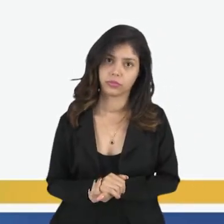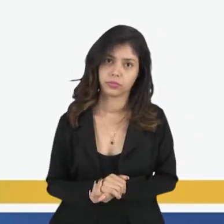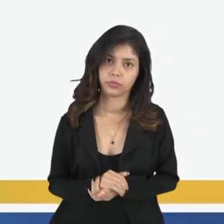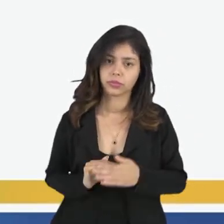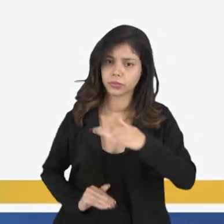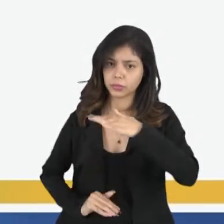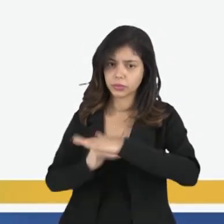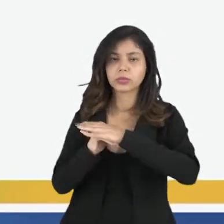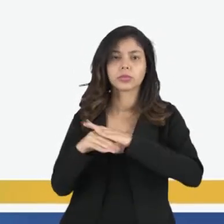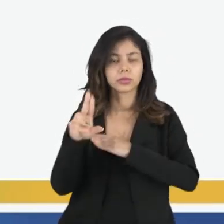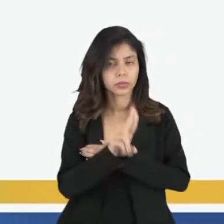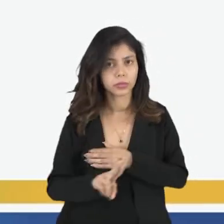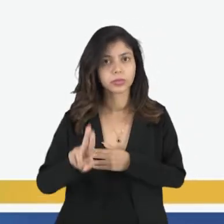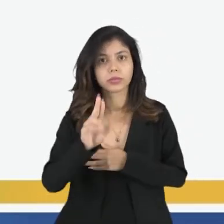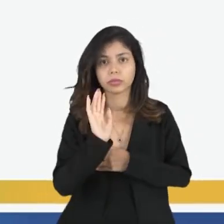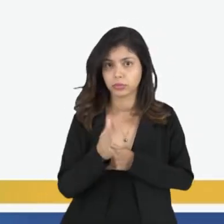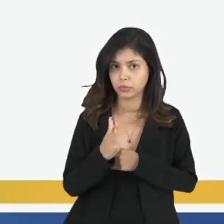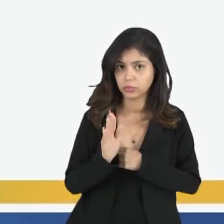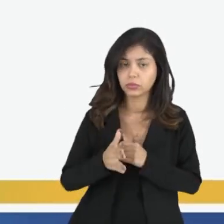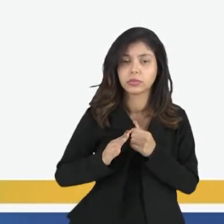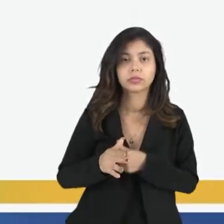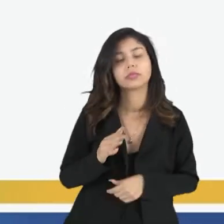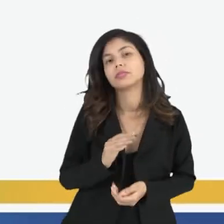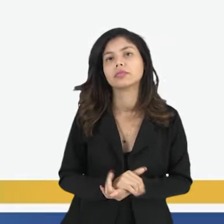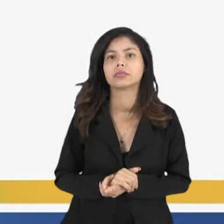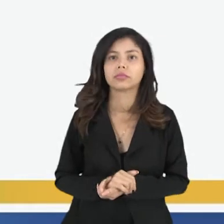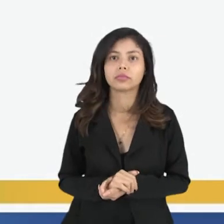a pressão, utilizada já lá